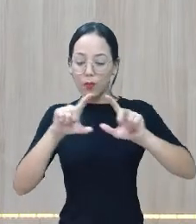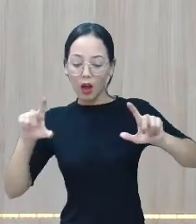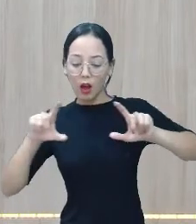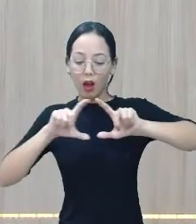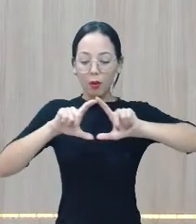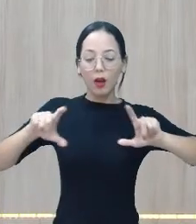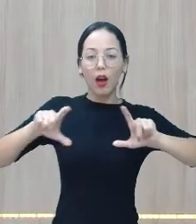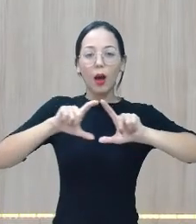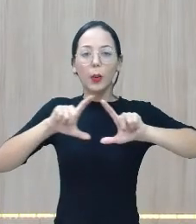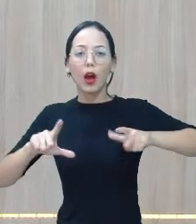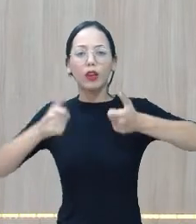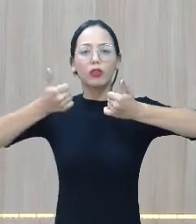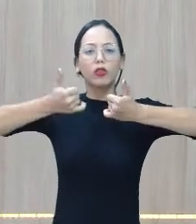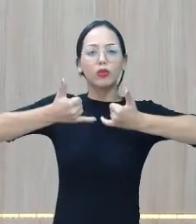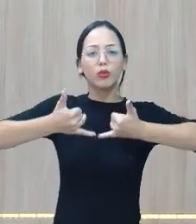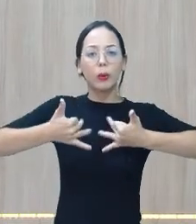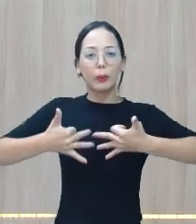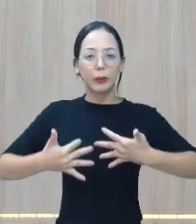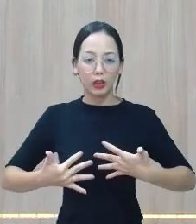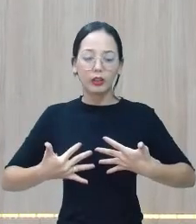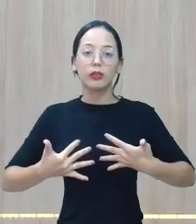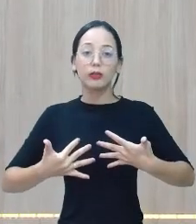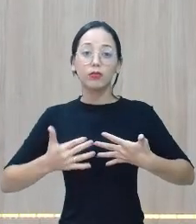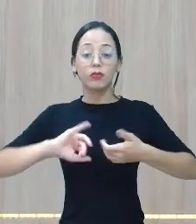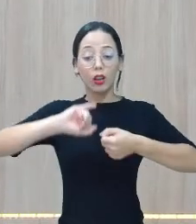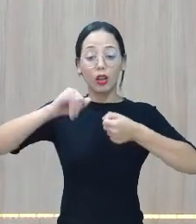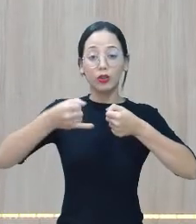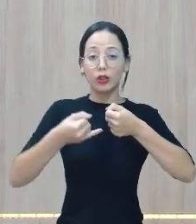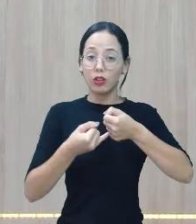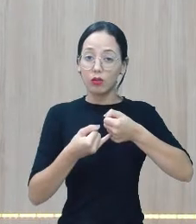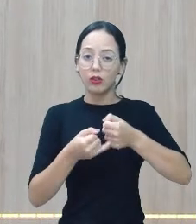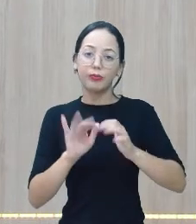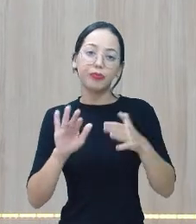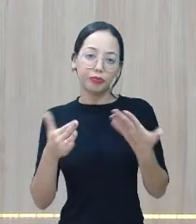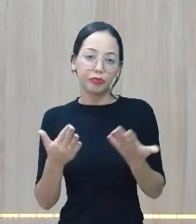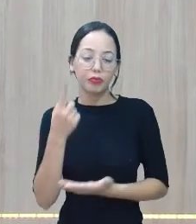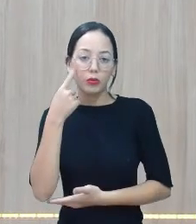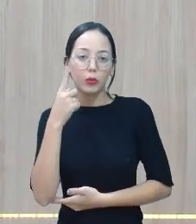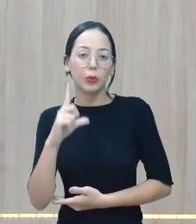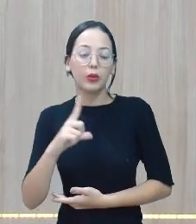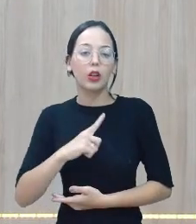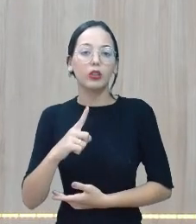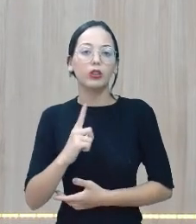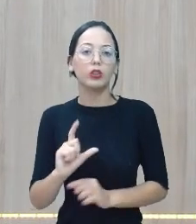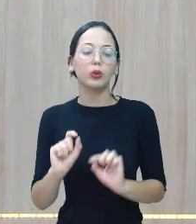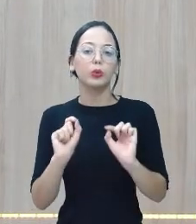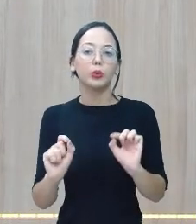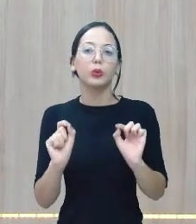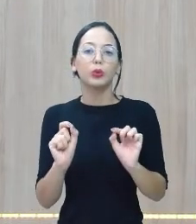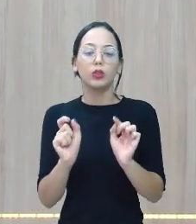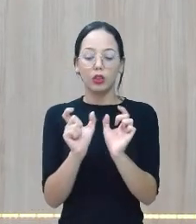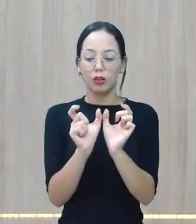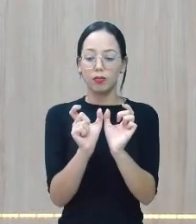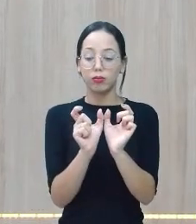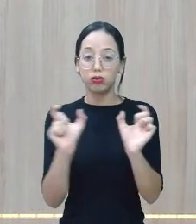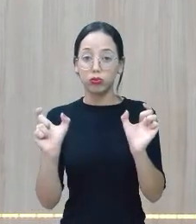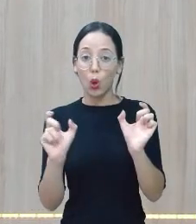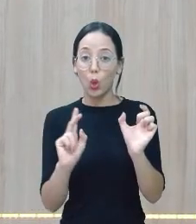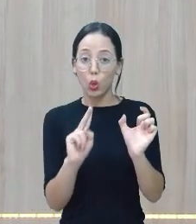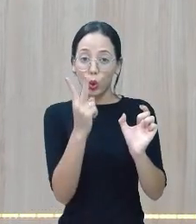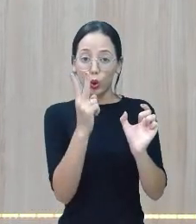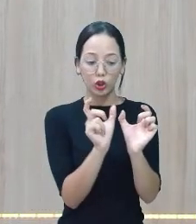orações explicativas adjetivas. Então, nós temos aqui agora, né, um período